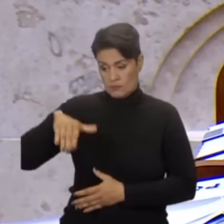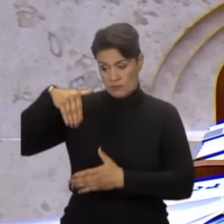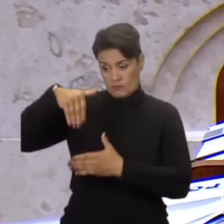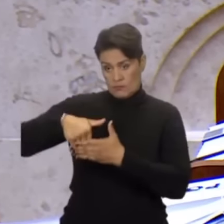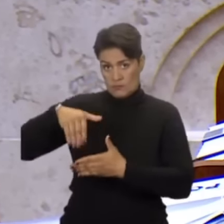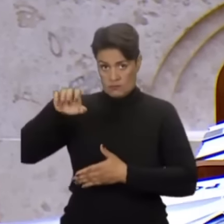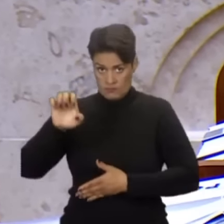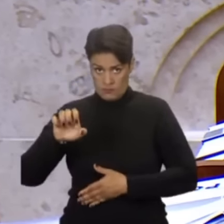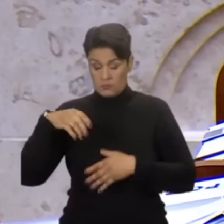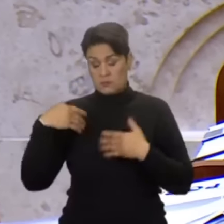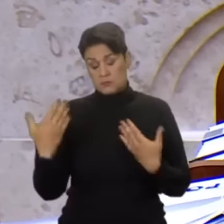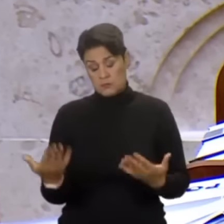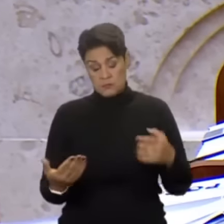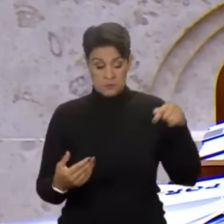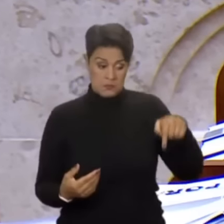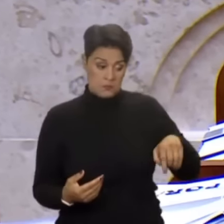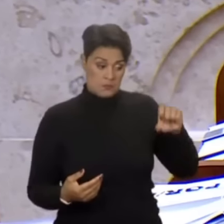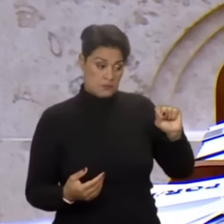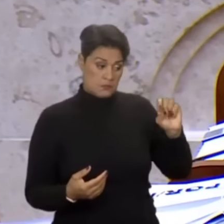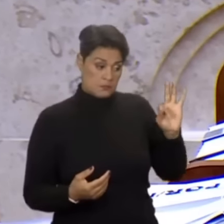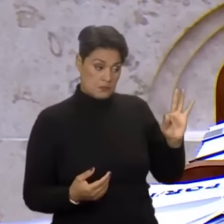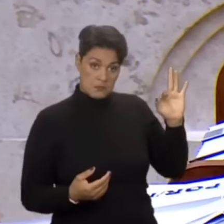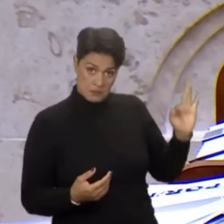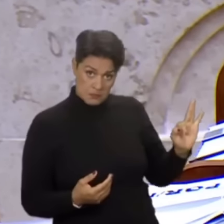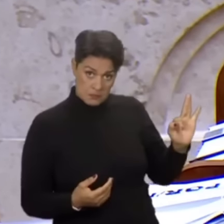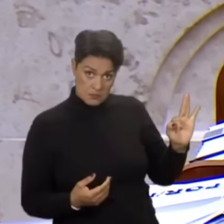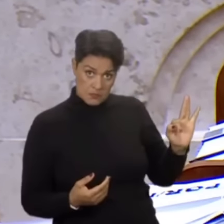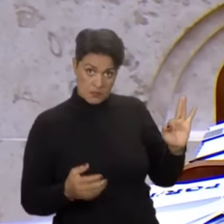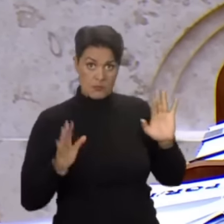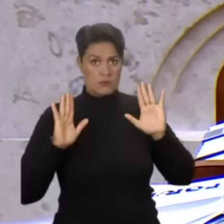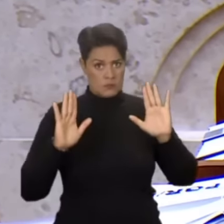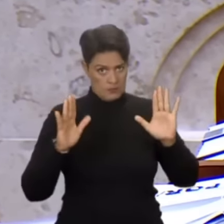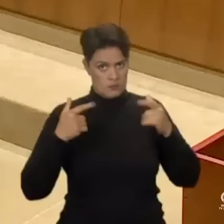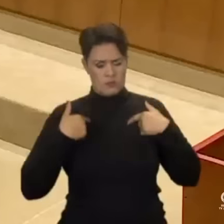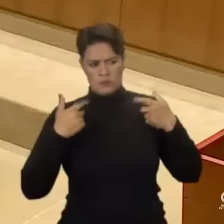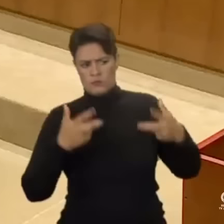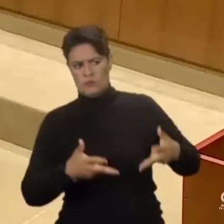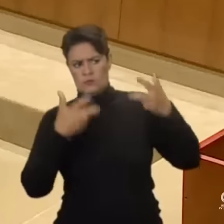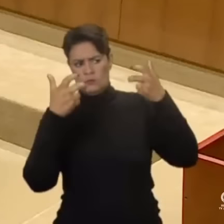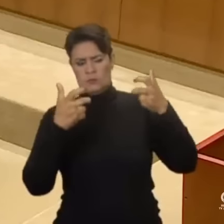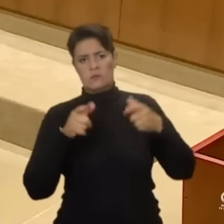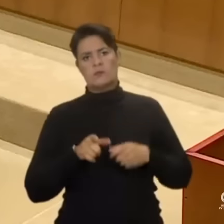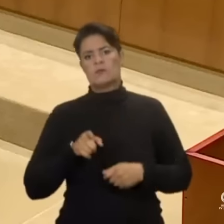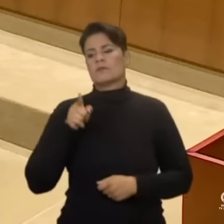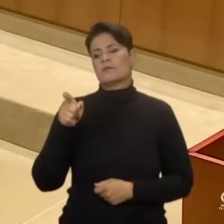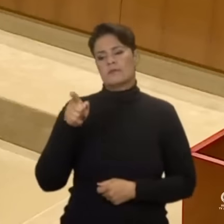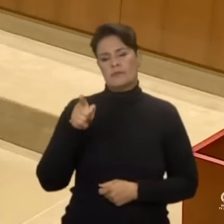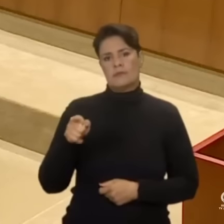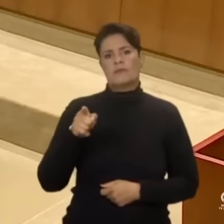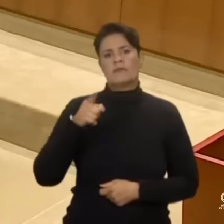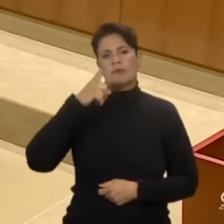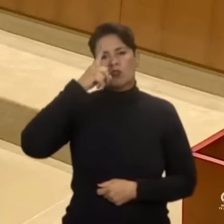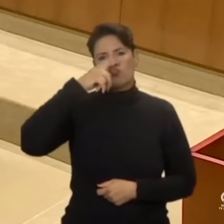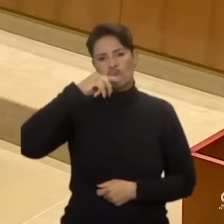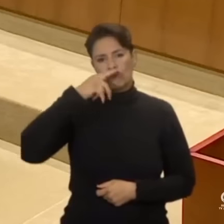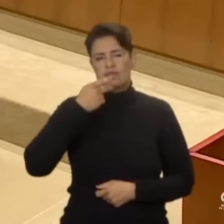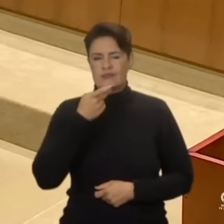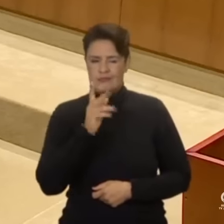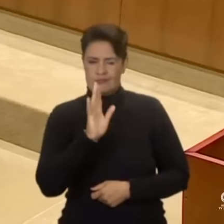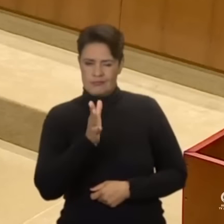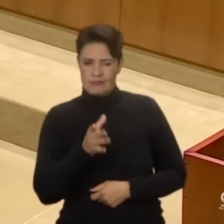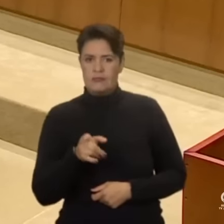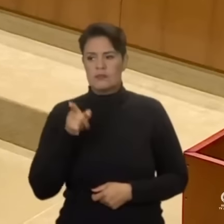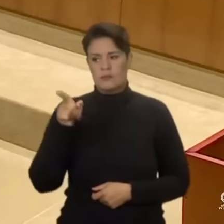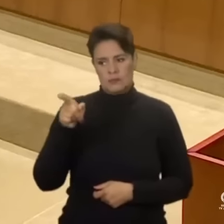no Supremo Tribunal Federal, as marcas que o ministro Gilmar Mendes mencionou e que Vossa